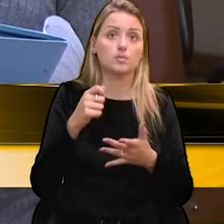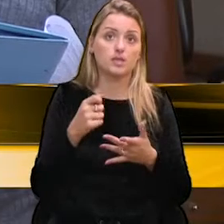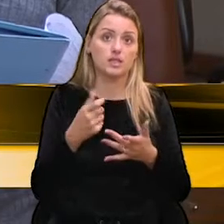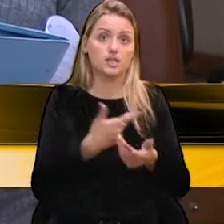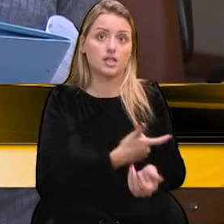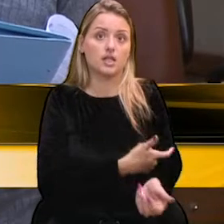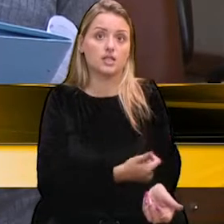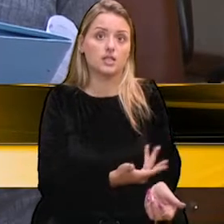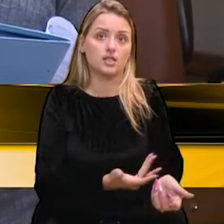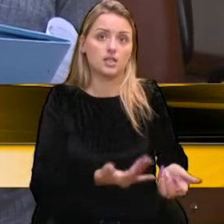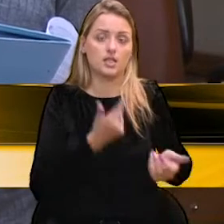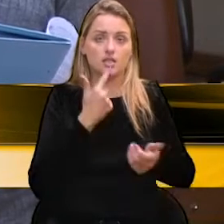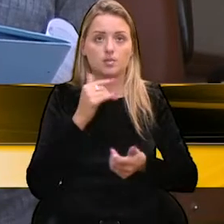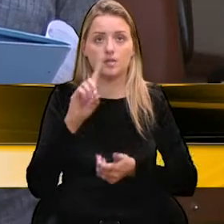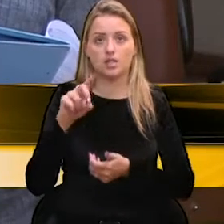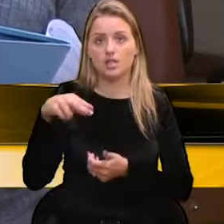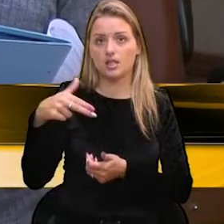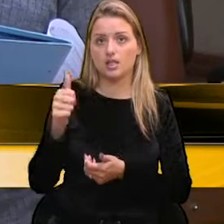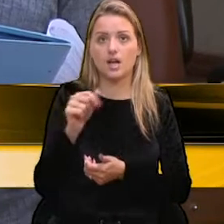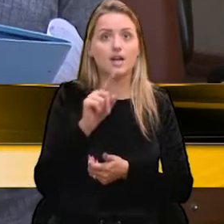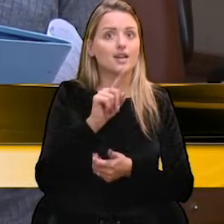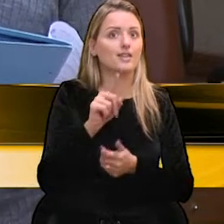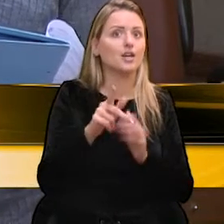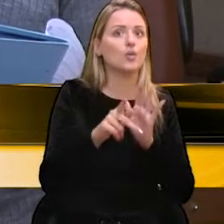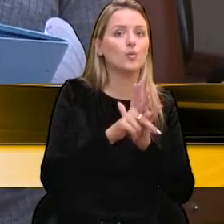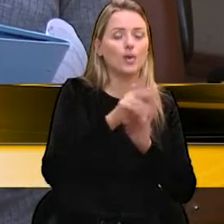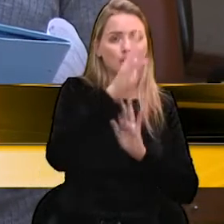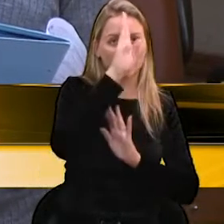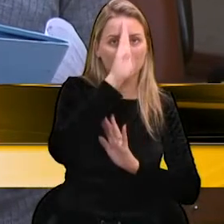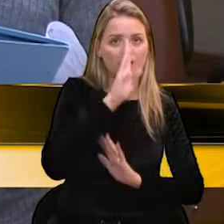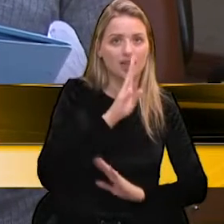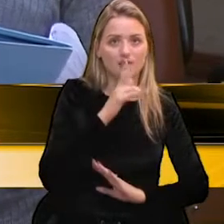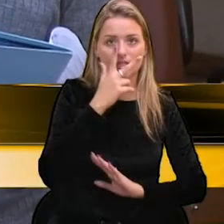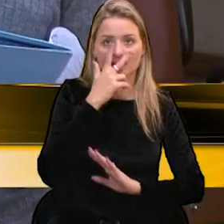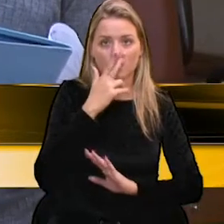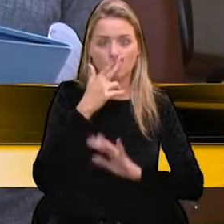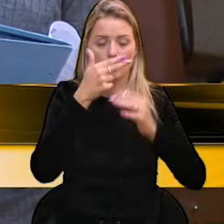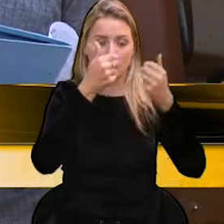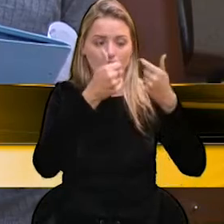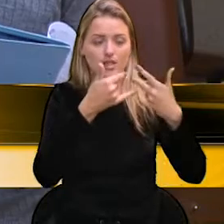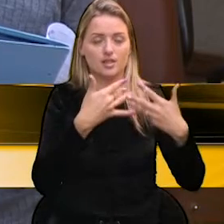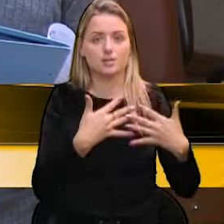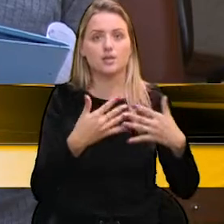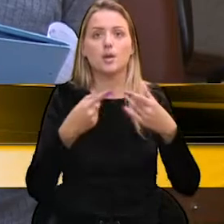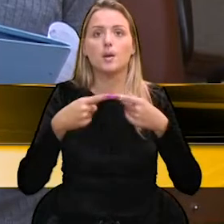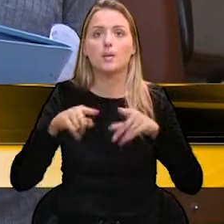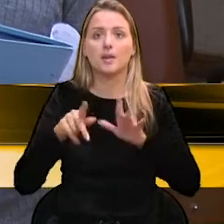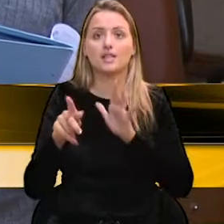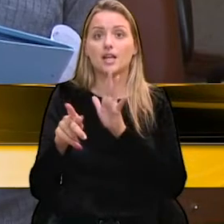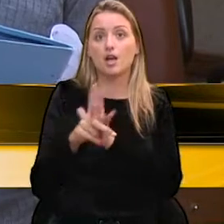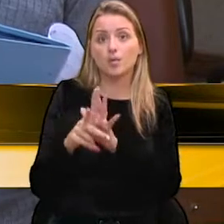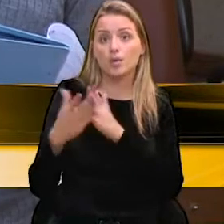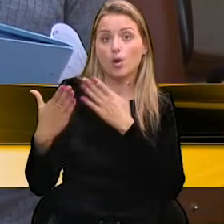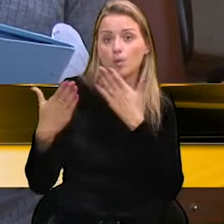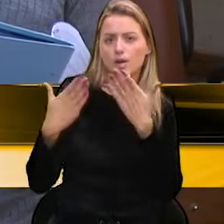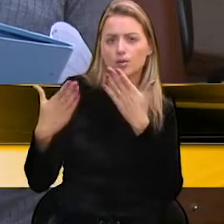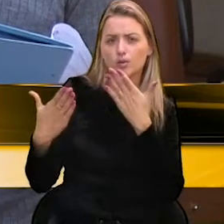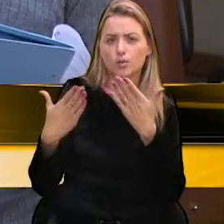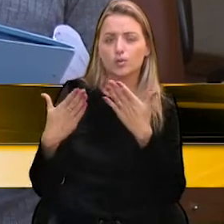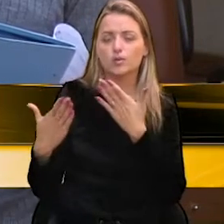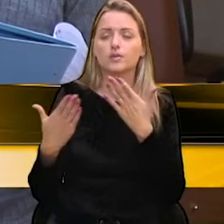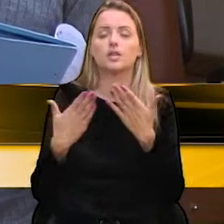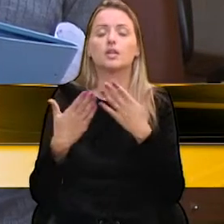do DNA. O motivo não é a gratuidade do exame conforme alegado na justificativa, e sim a própria dúvida.